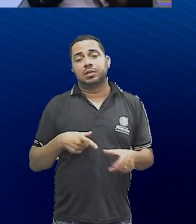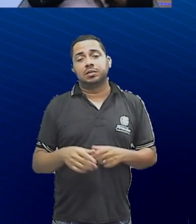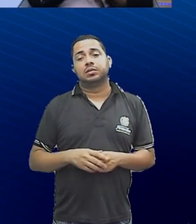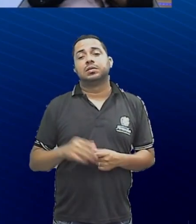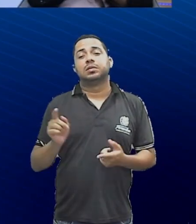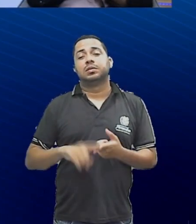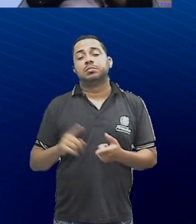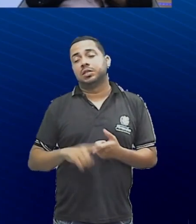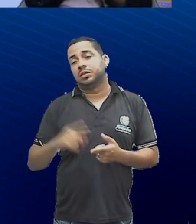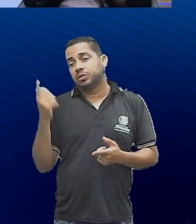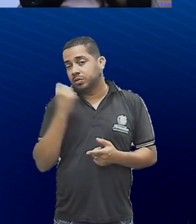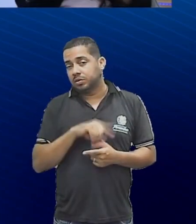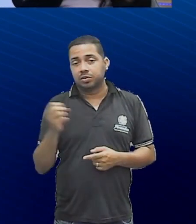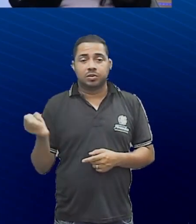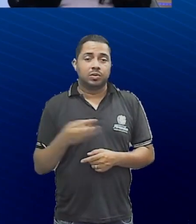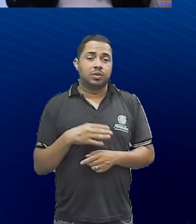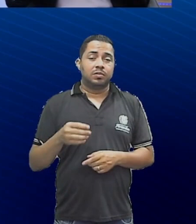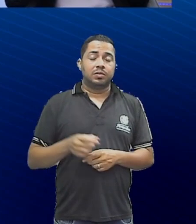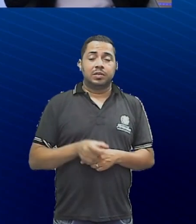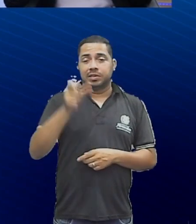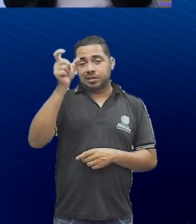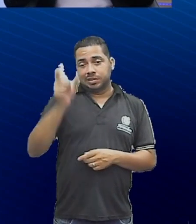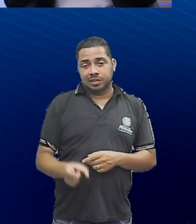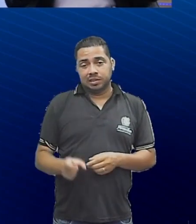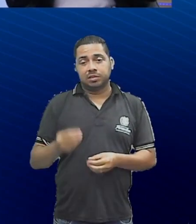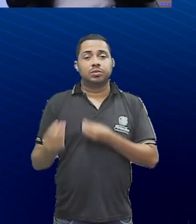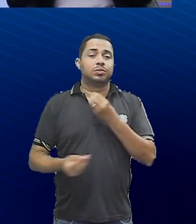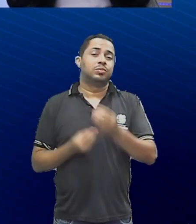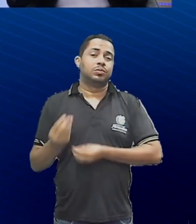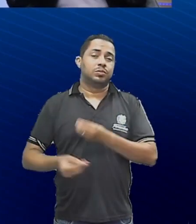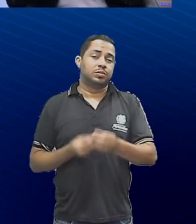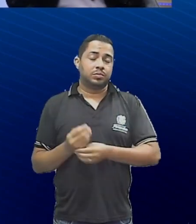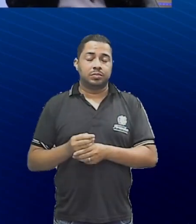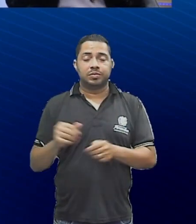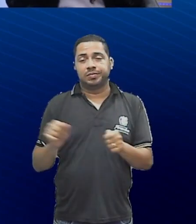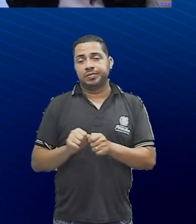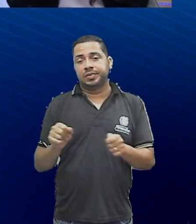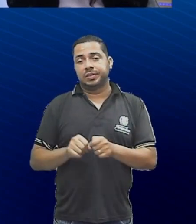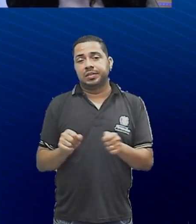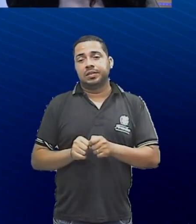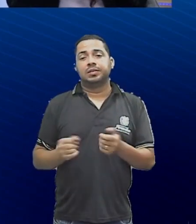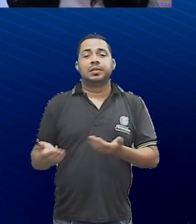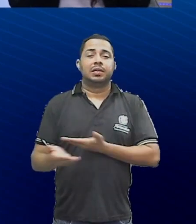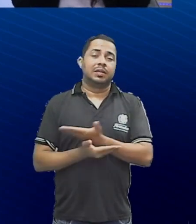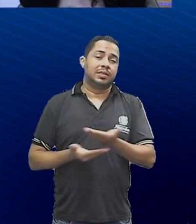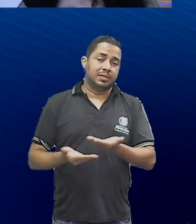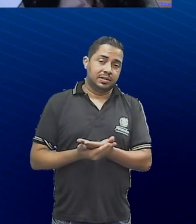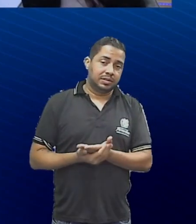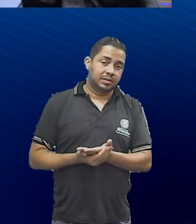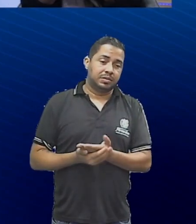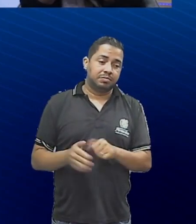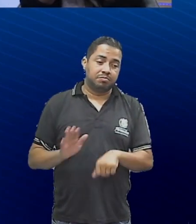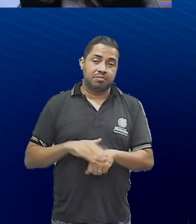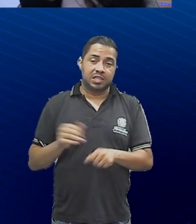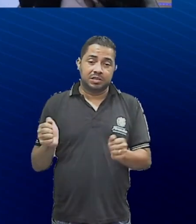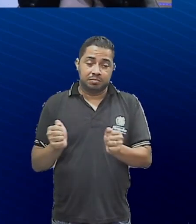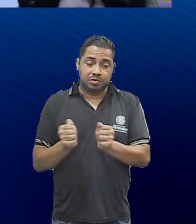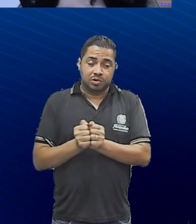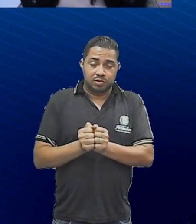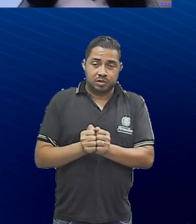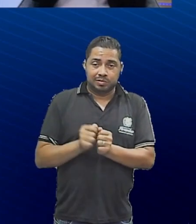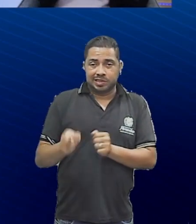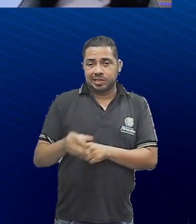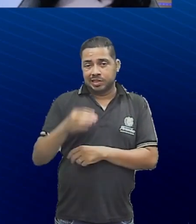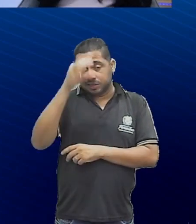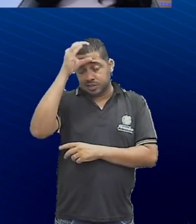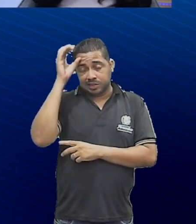tanto conquistar novos clientes, como fazer um relacionamento mais próximo àquele cliente